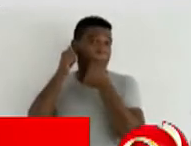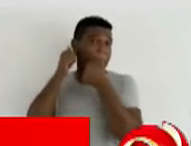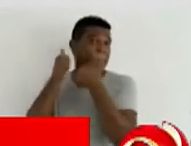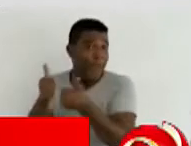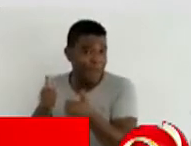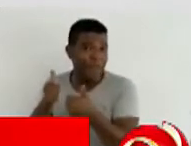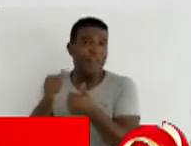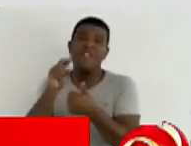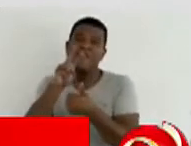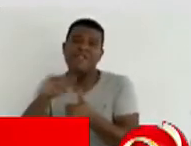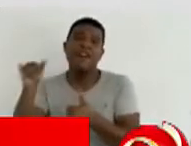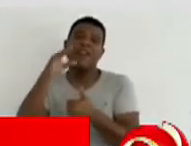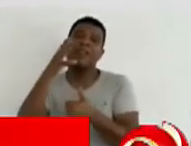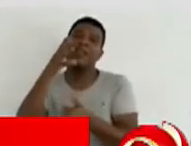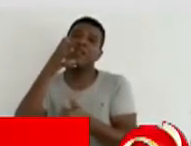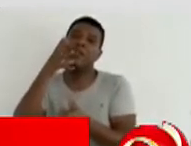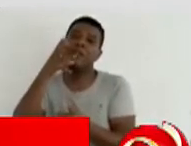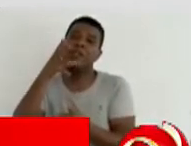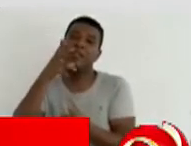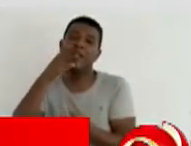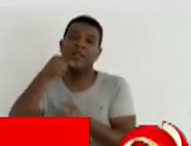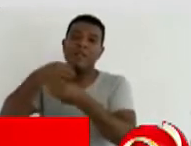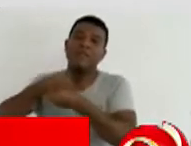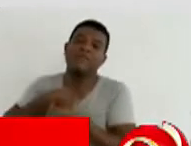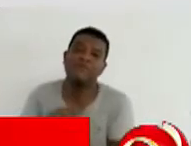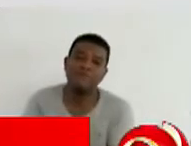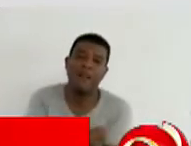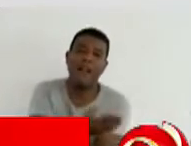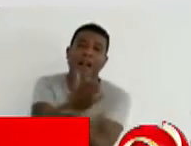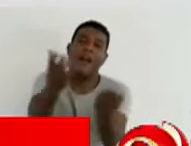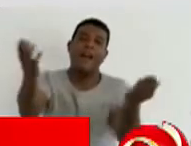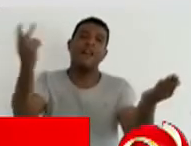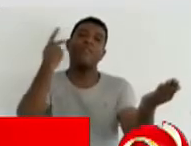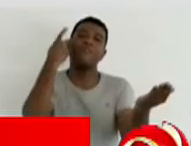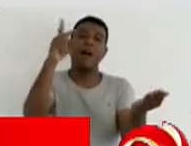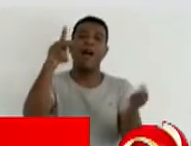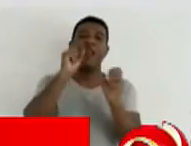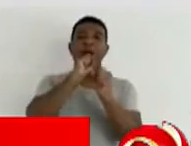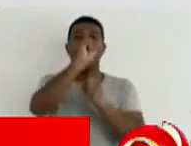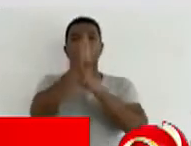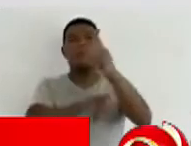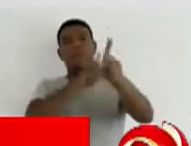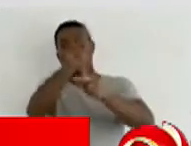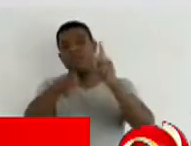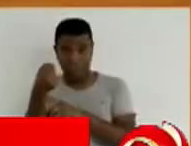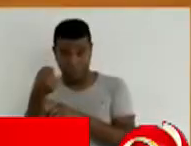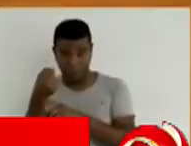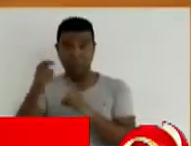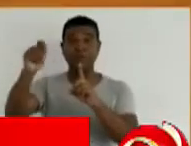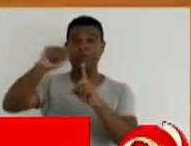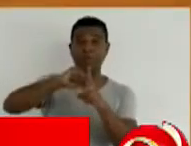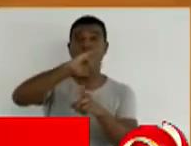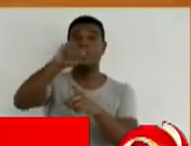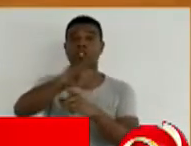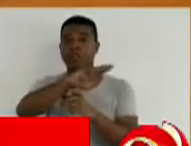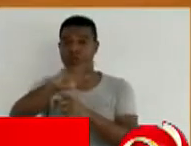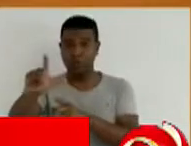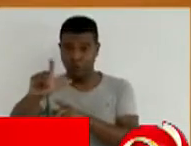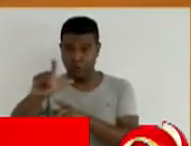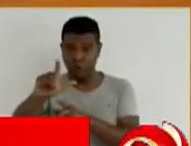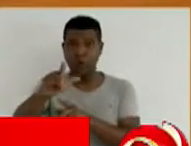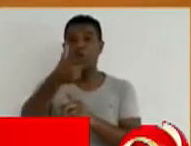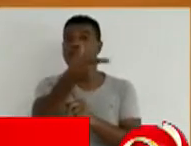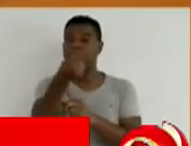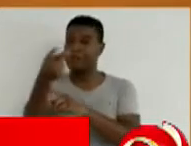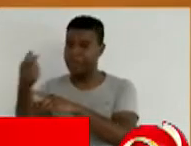vão demorar um pouco para que se tenha uma produção numa escala tal que todo mundo possa receber. O secretário ainda pediu